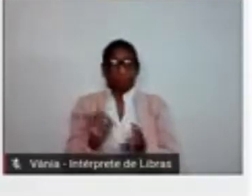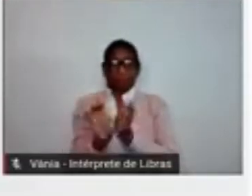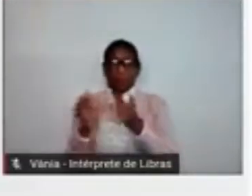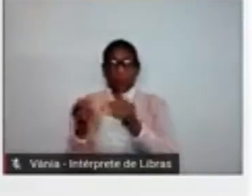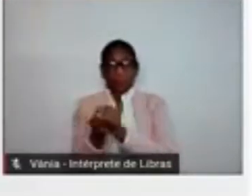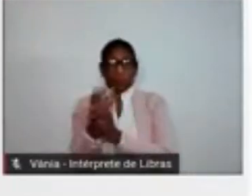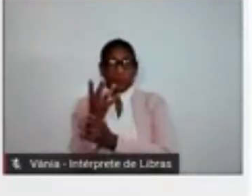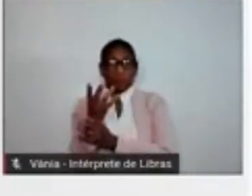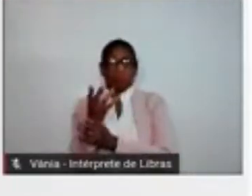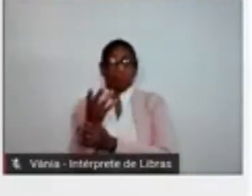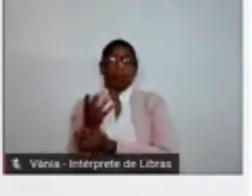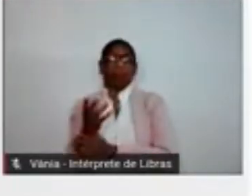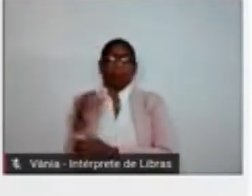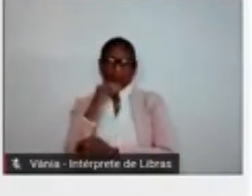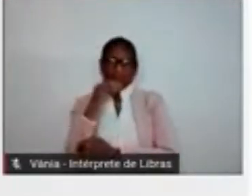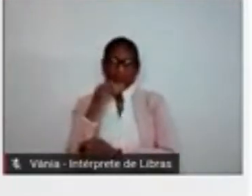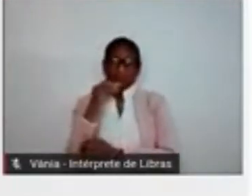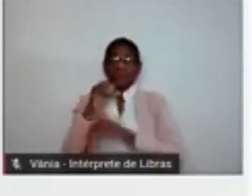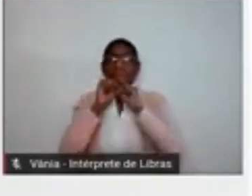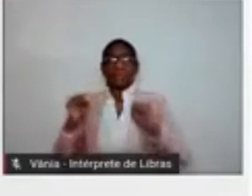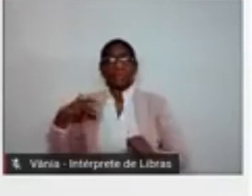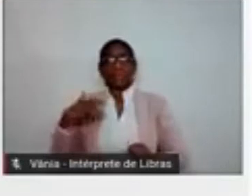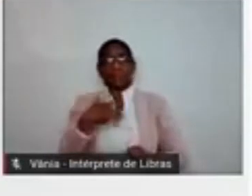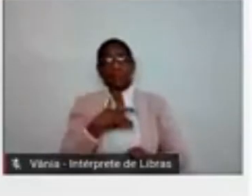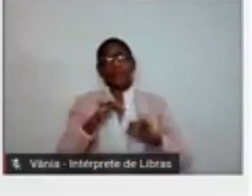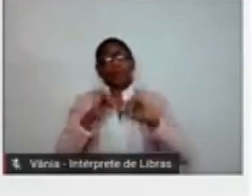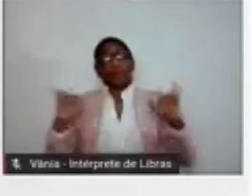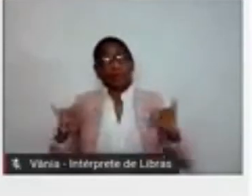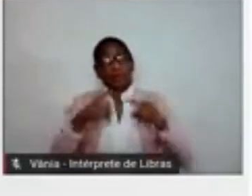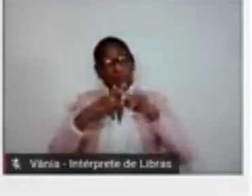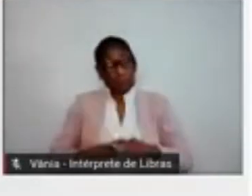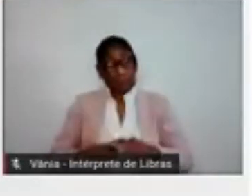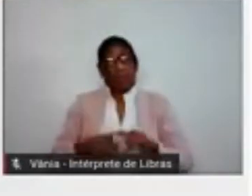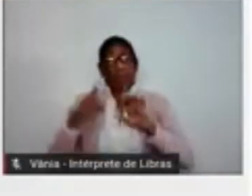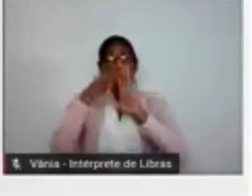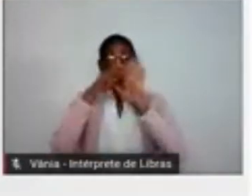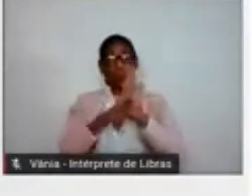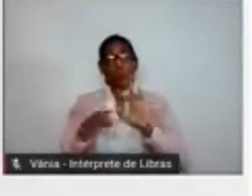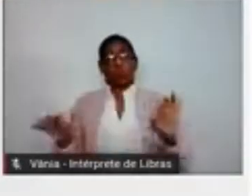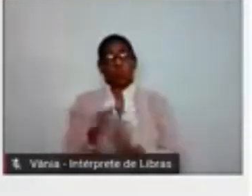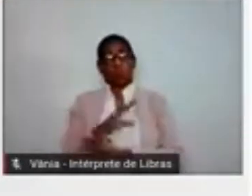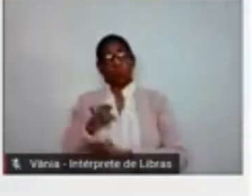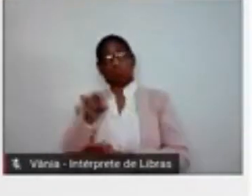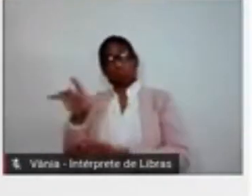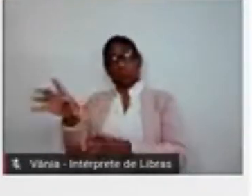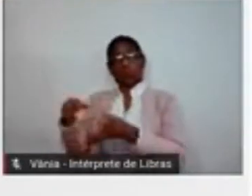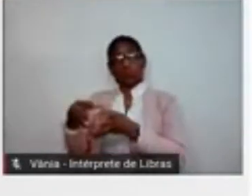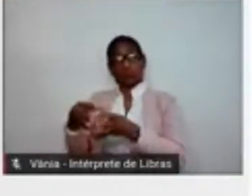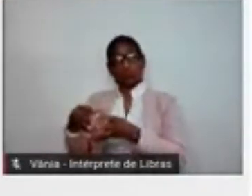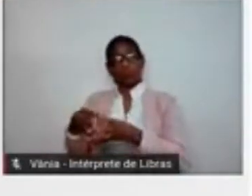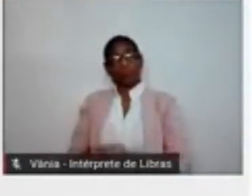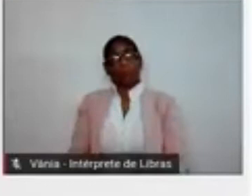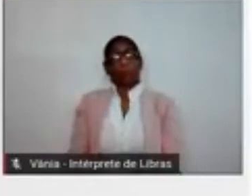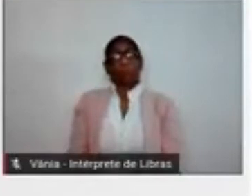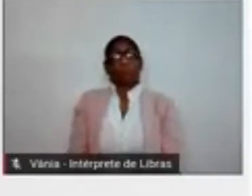Operações, o Centro de Operações de Emergência da Secretaria de Saúde, e os protocolos que são estabelecidos, ou seja, competições esportivas